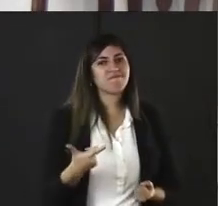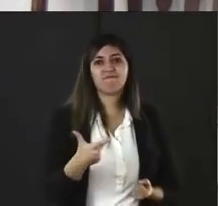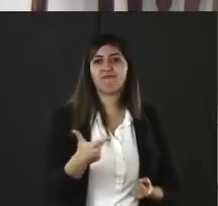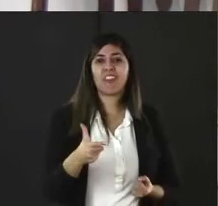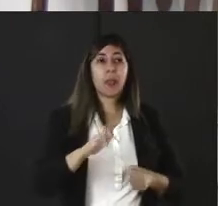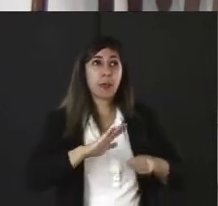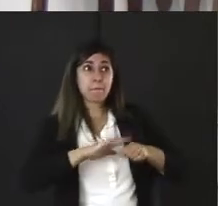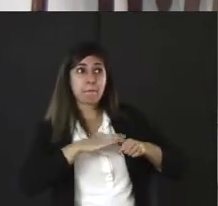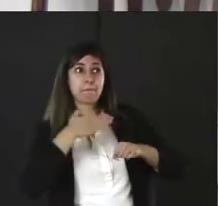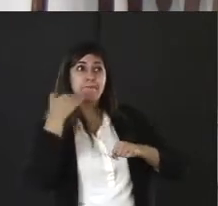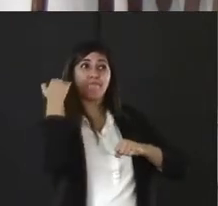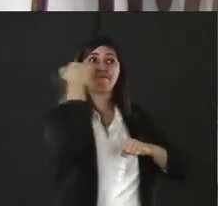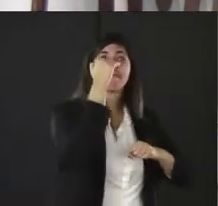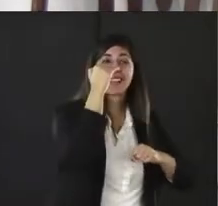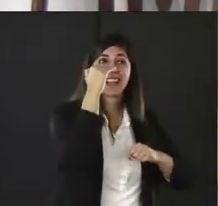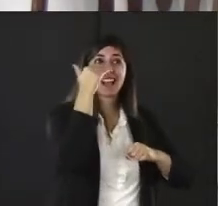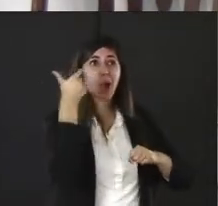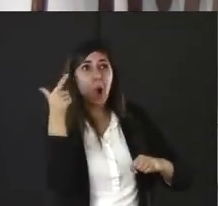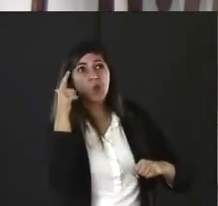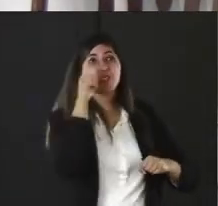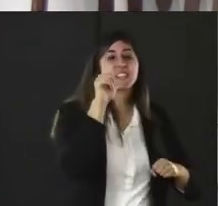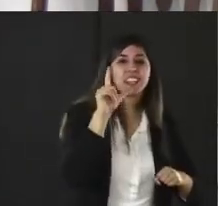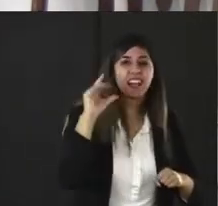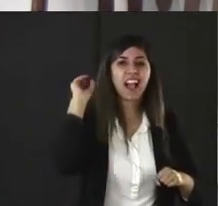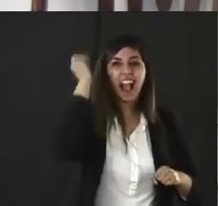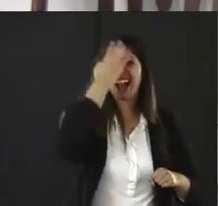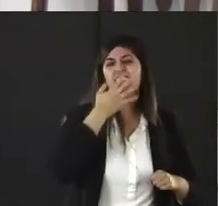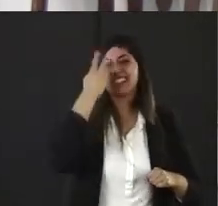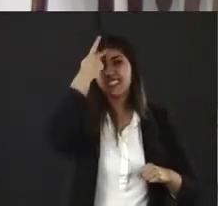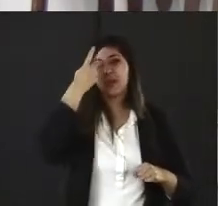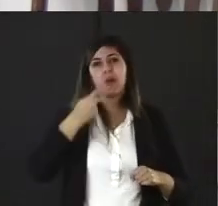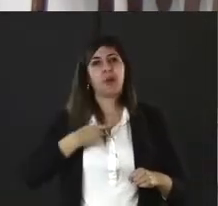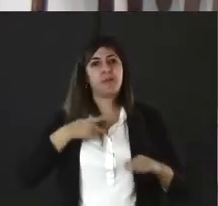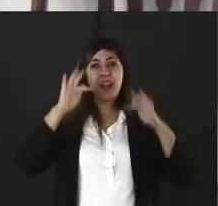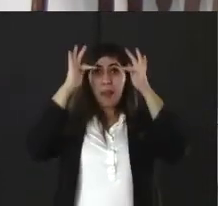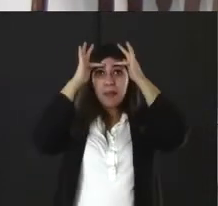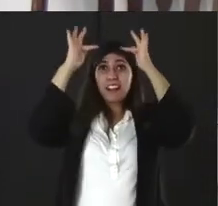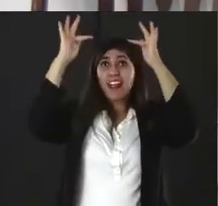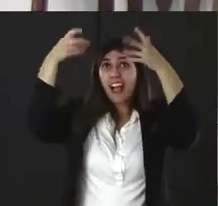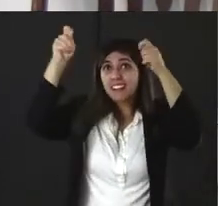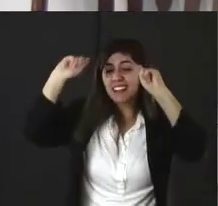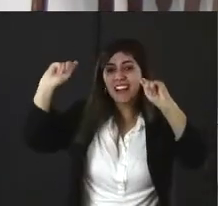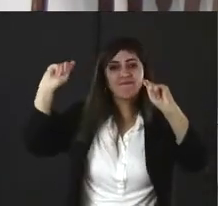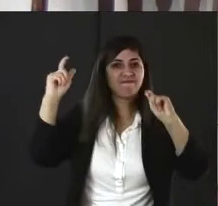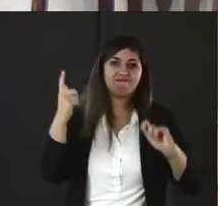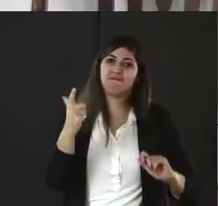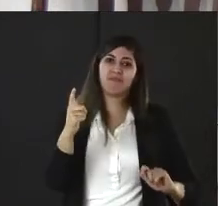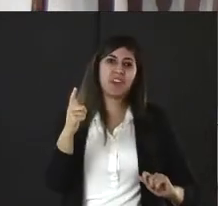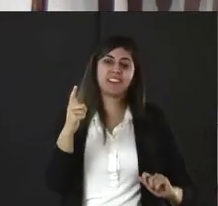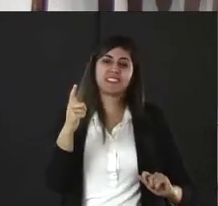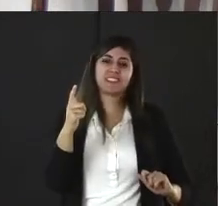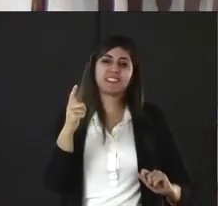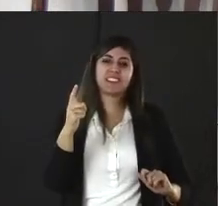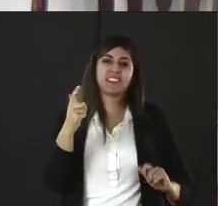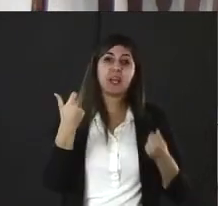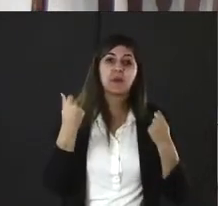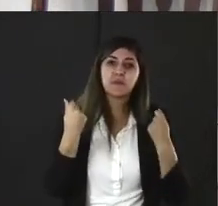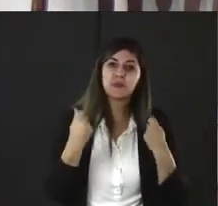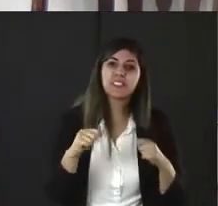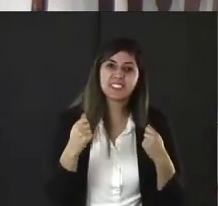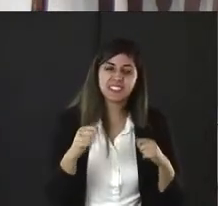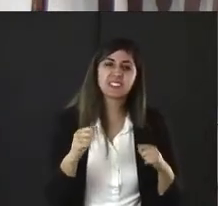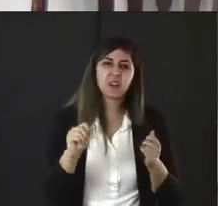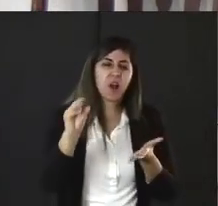e alcançarmos a graça de deus a fidelidade de deus por isso quando